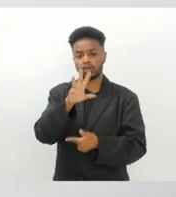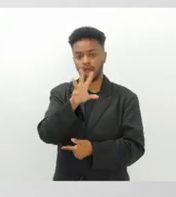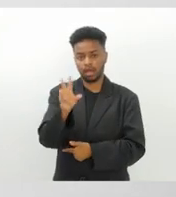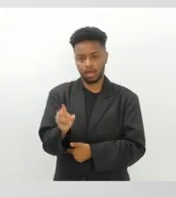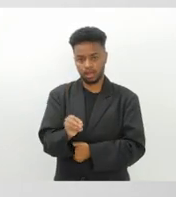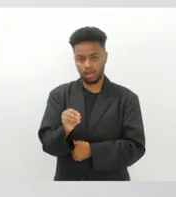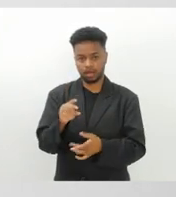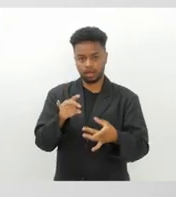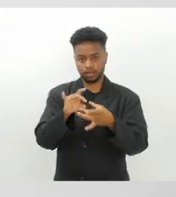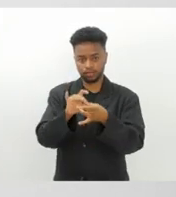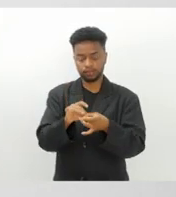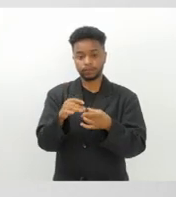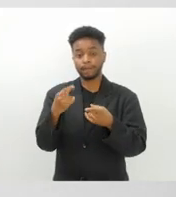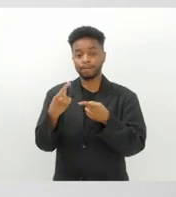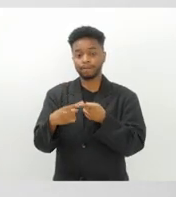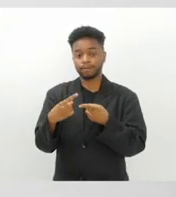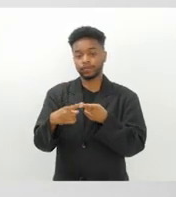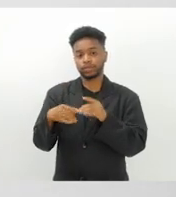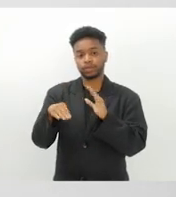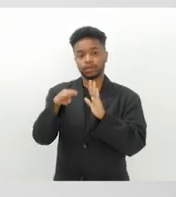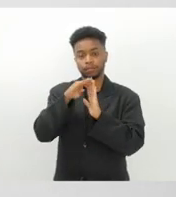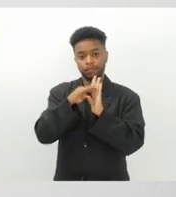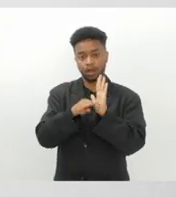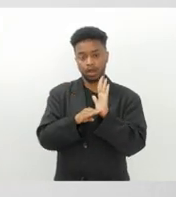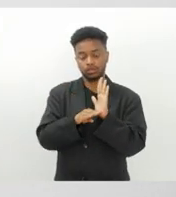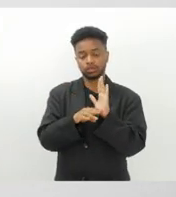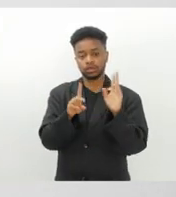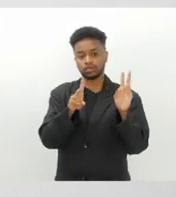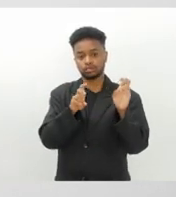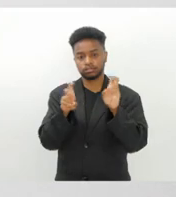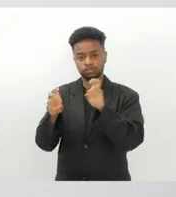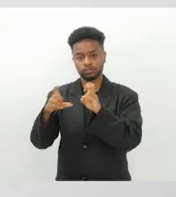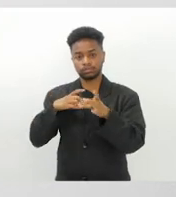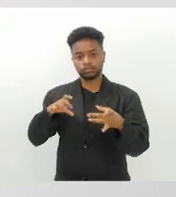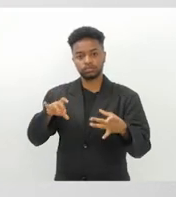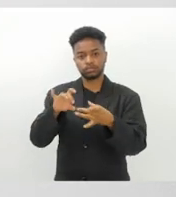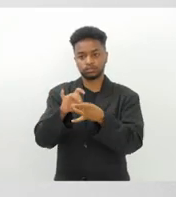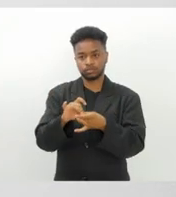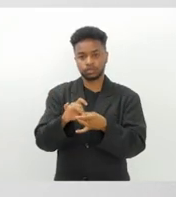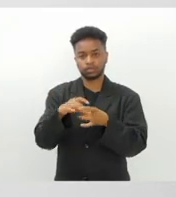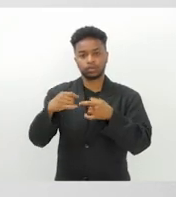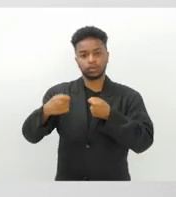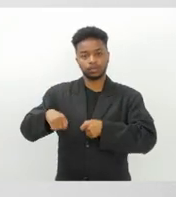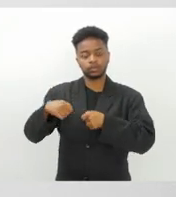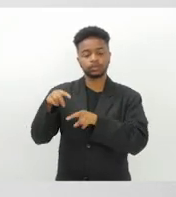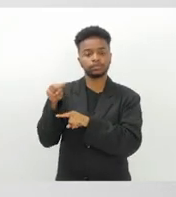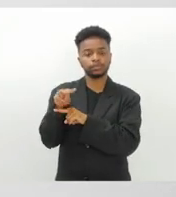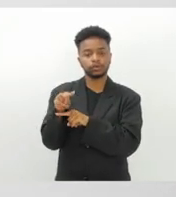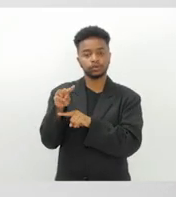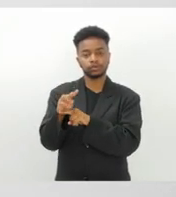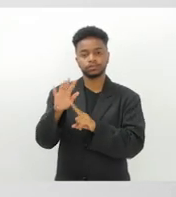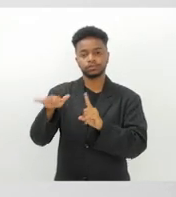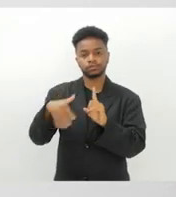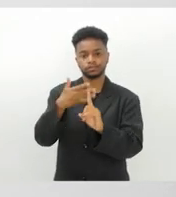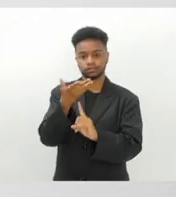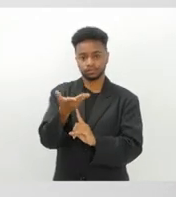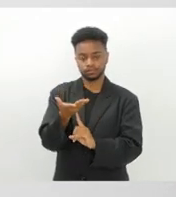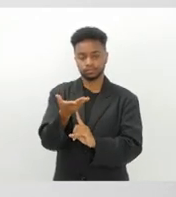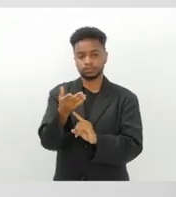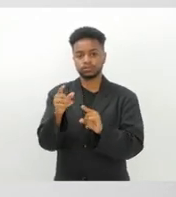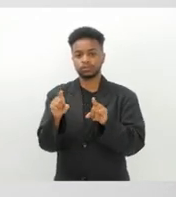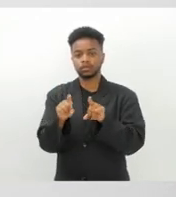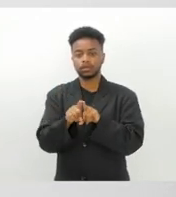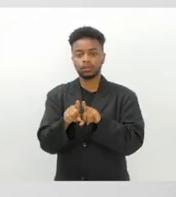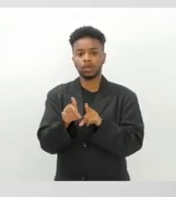Considerando que as pautas possuem total relação com a necessidade de preservação do meio ambiente e